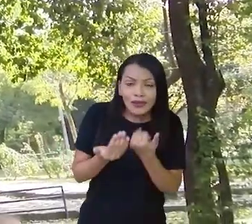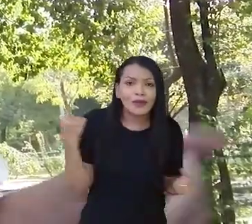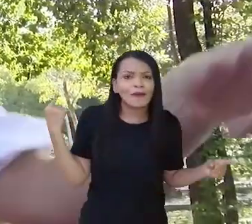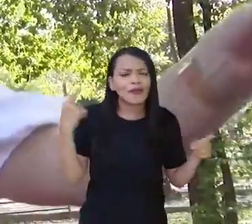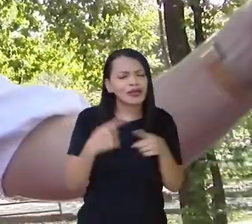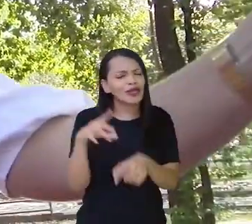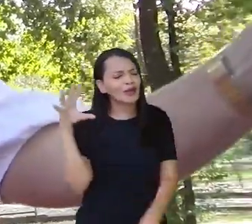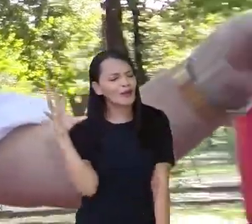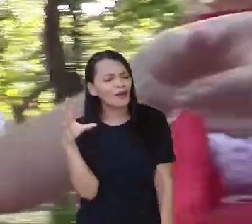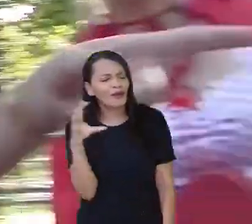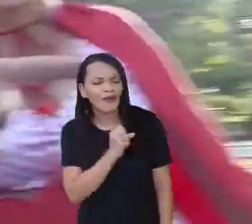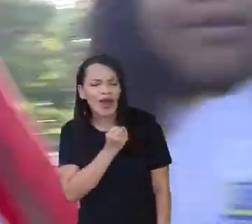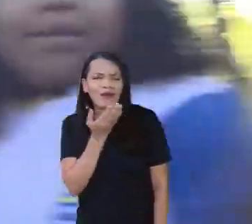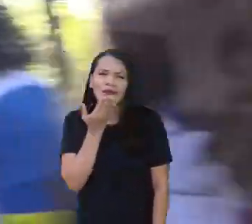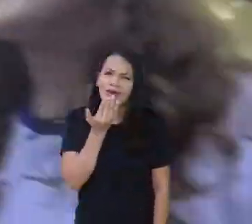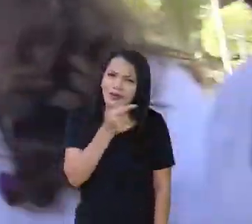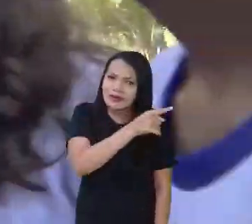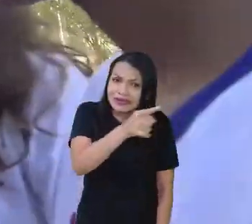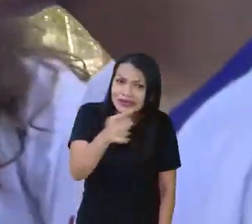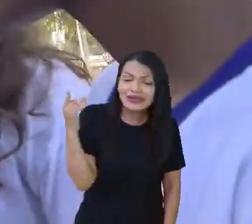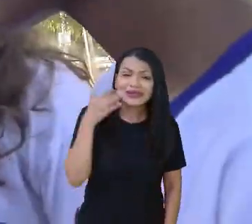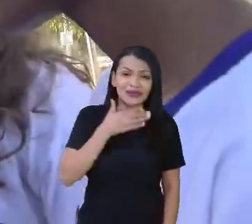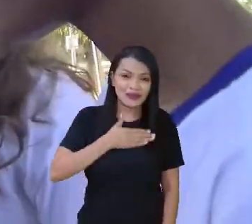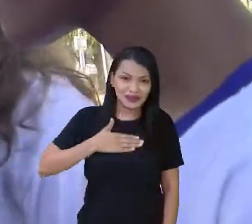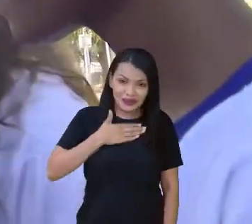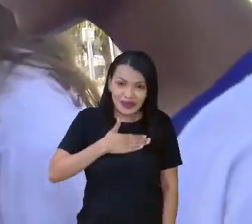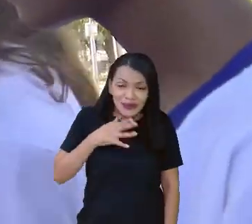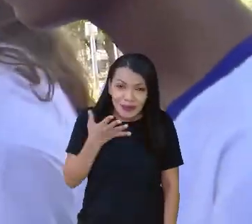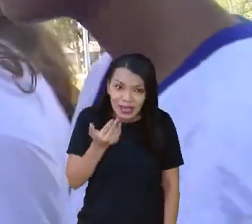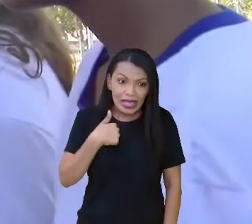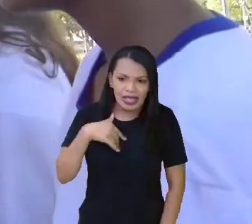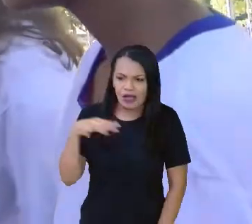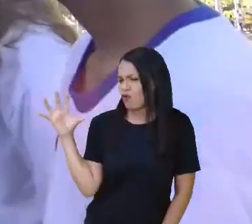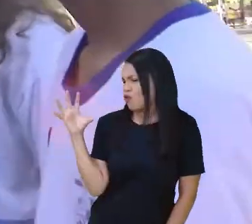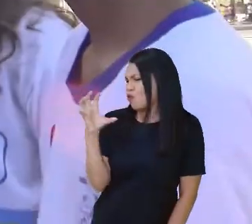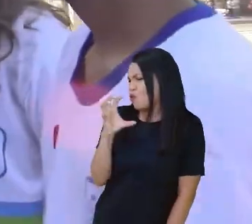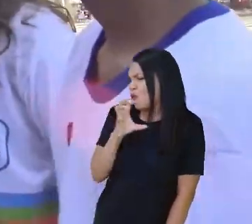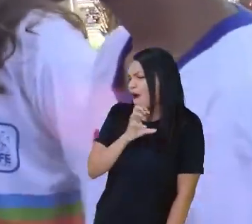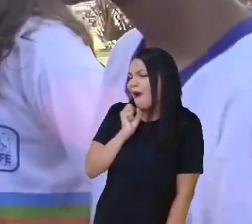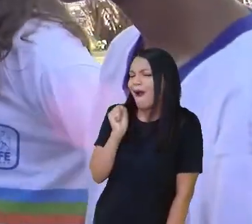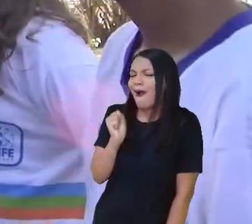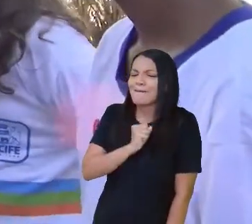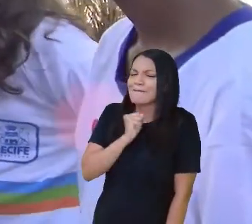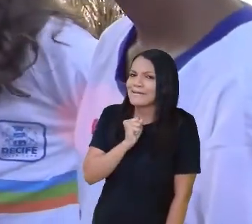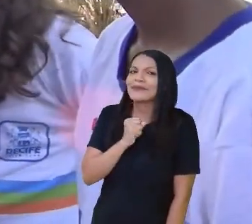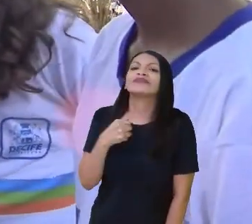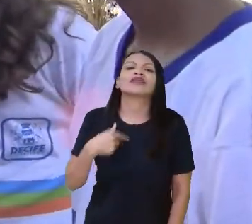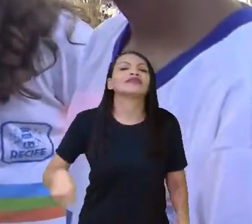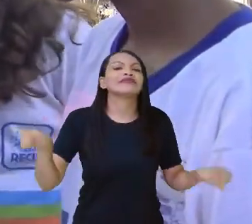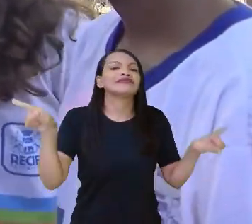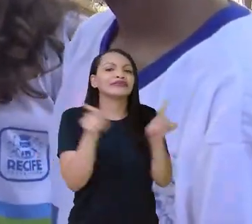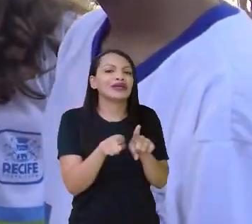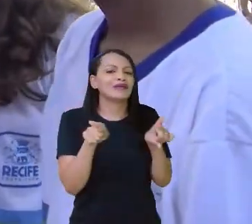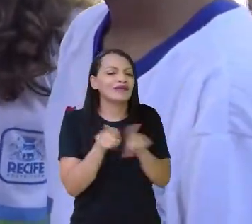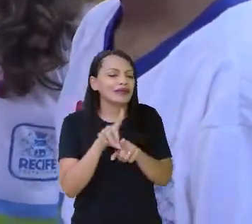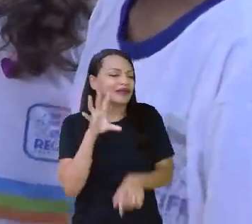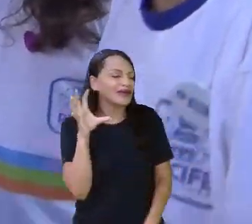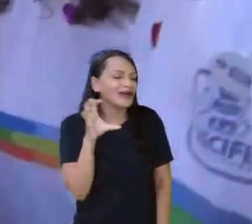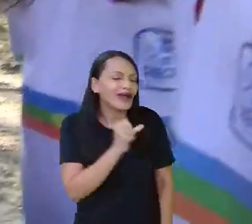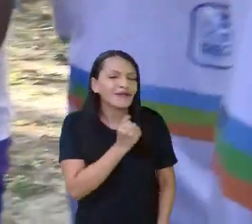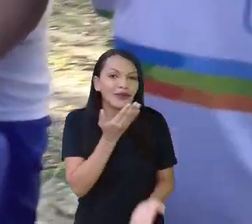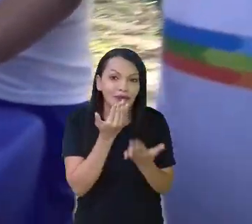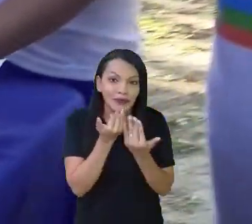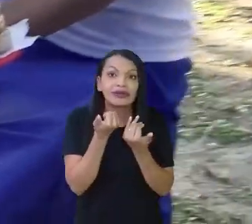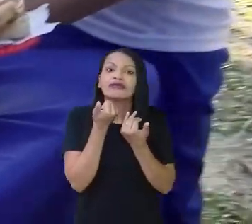amo comer. Você gosta de comer, Clarice? Eu adoro! Eu também! Daqui a pouco a gente vai comer tudo